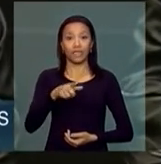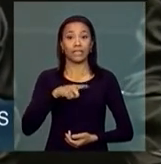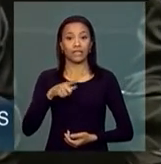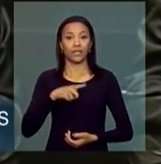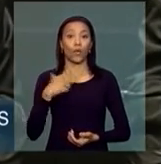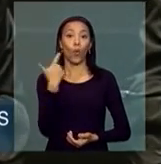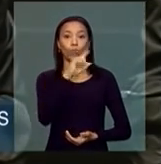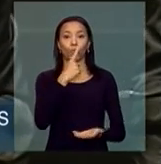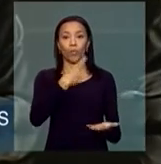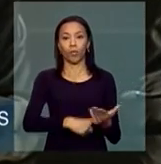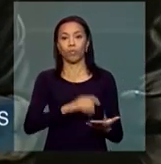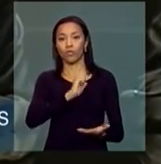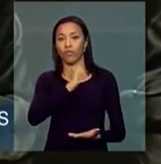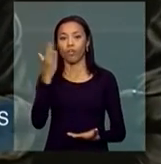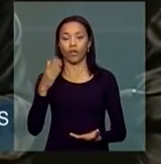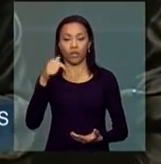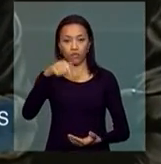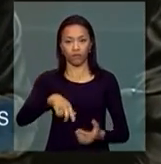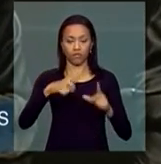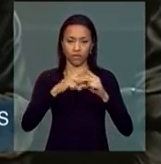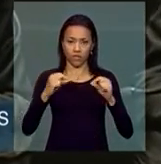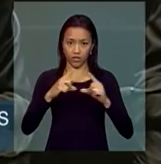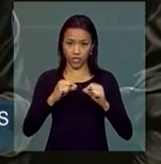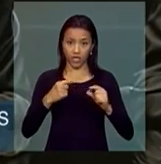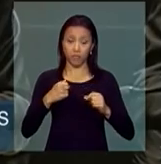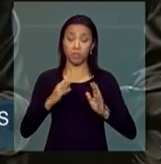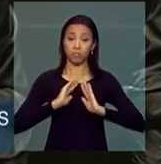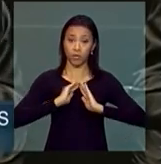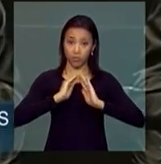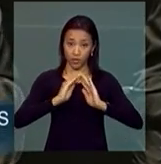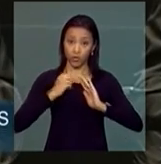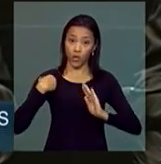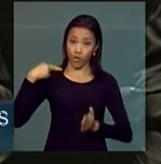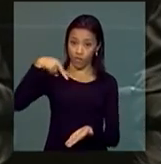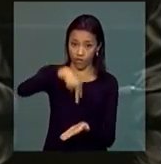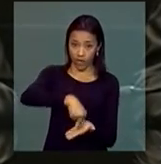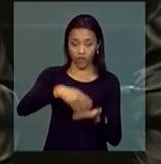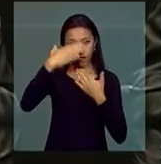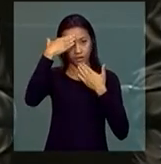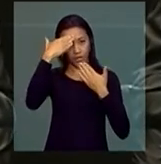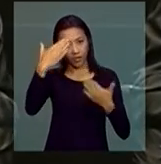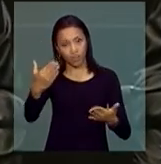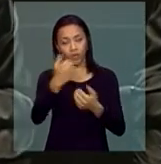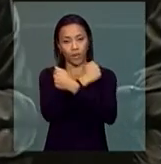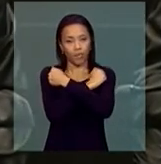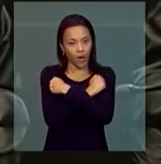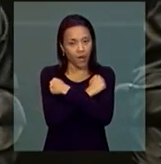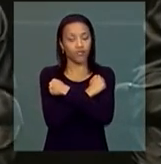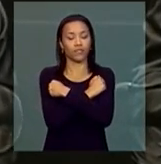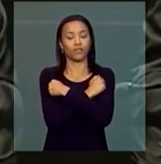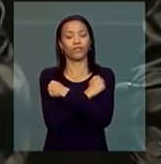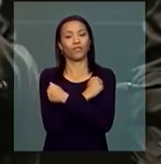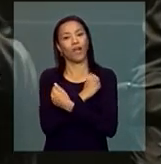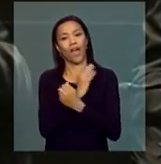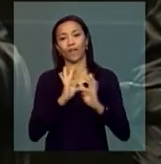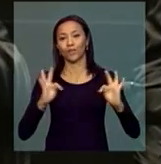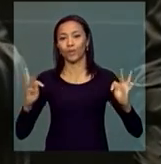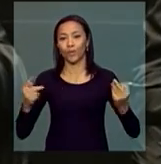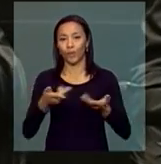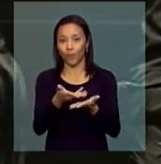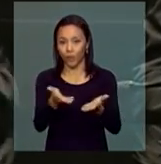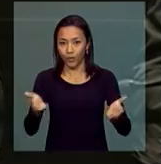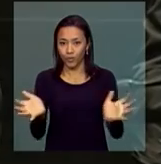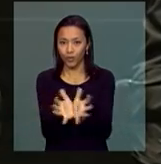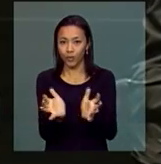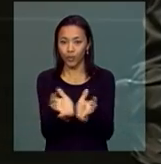fora de Brasília. Pediu que a gente transmitisse um agradecimento, um abraço forte a toda a equipe aqui do Banco do